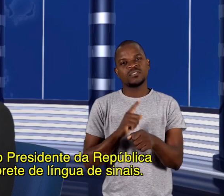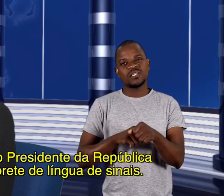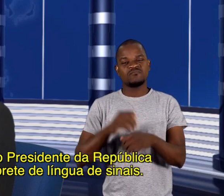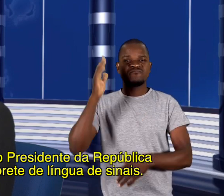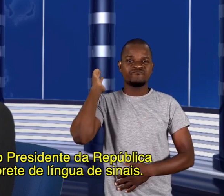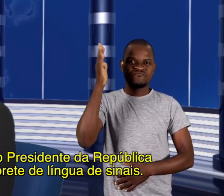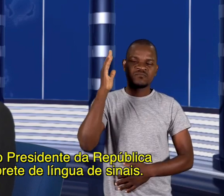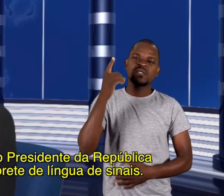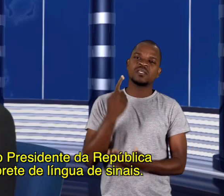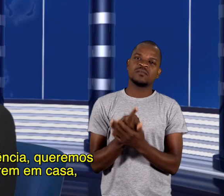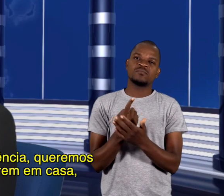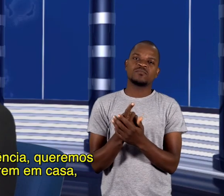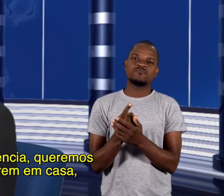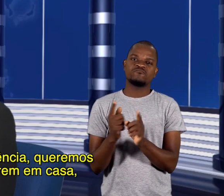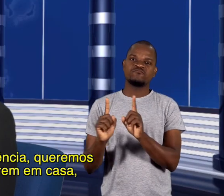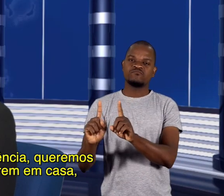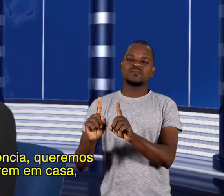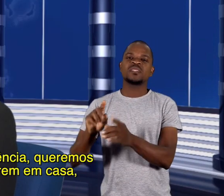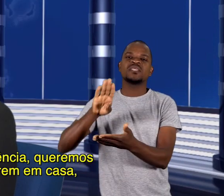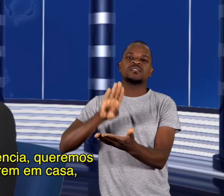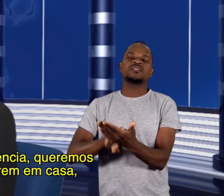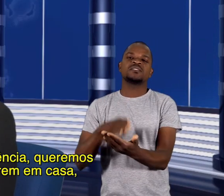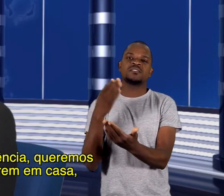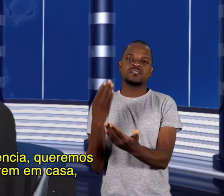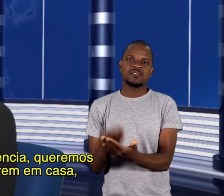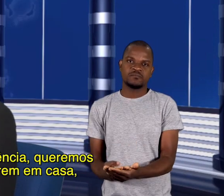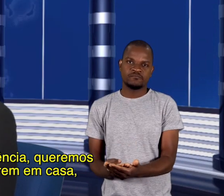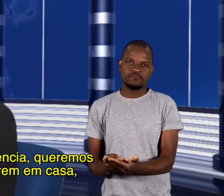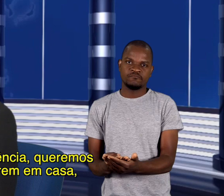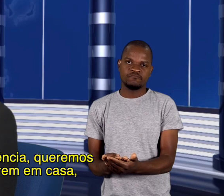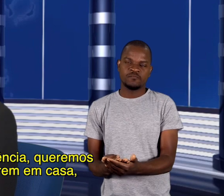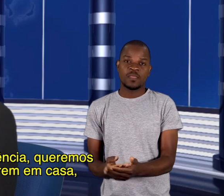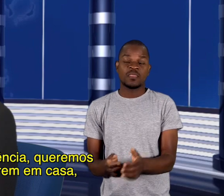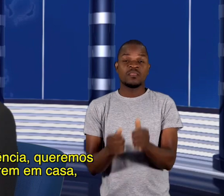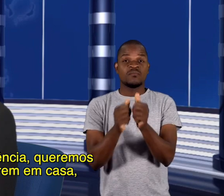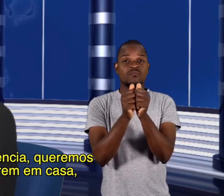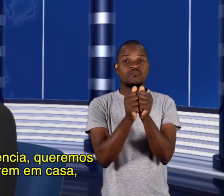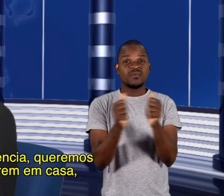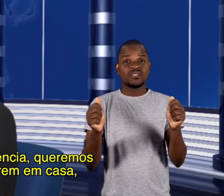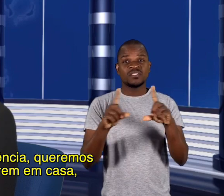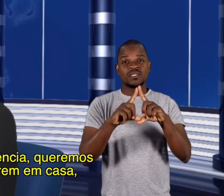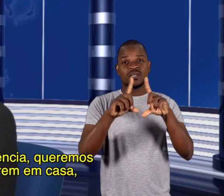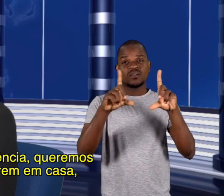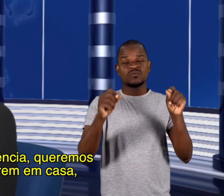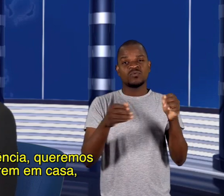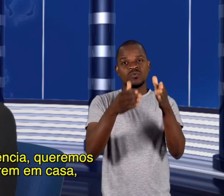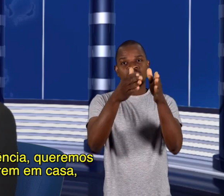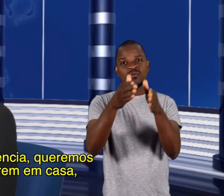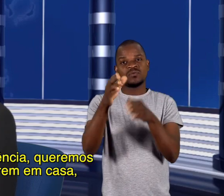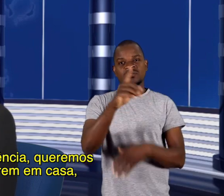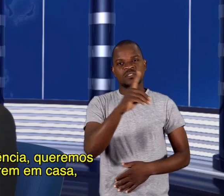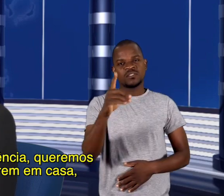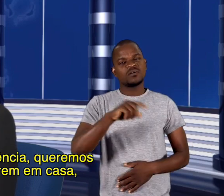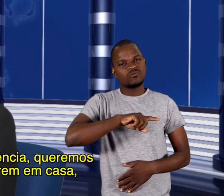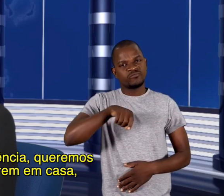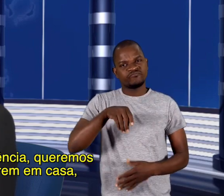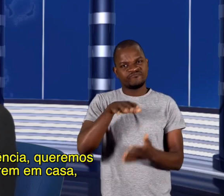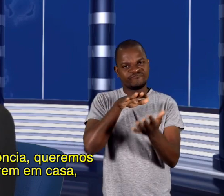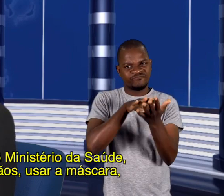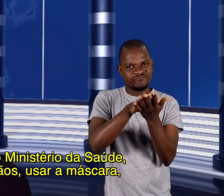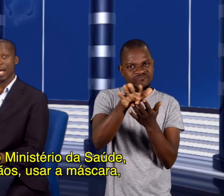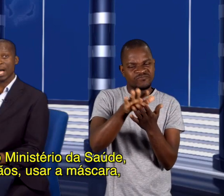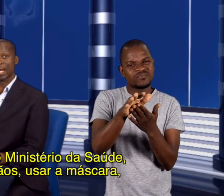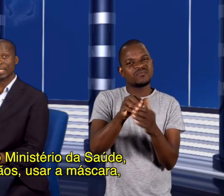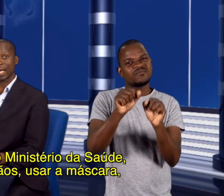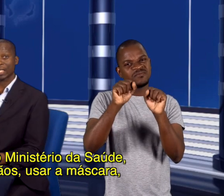alguém em língua de sinais agora em relação às pessoas com deficiência nós queremos sensibilizar para cada vez mais ficar em